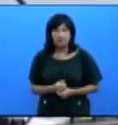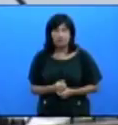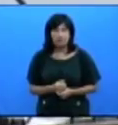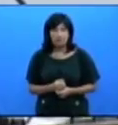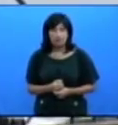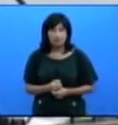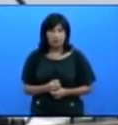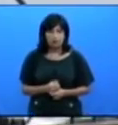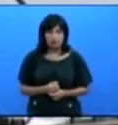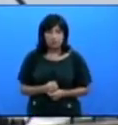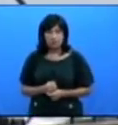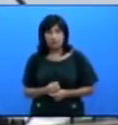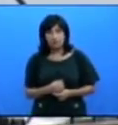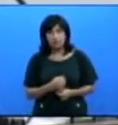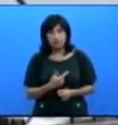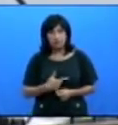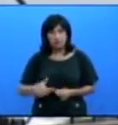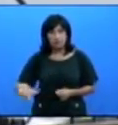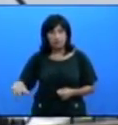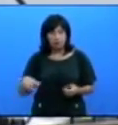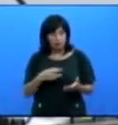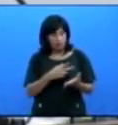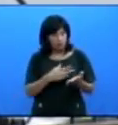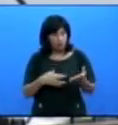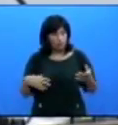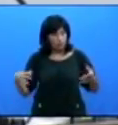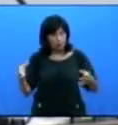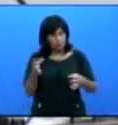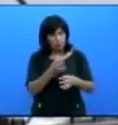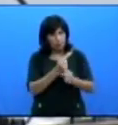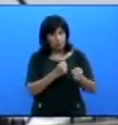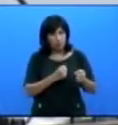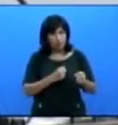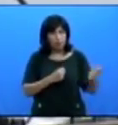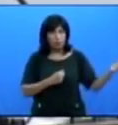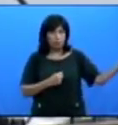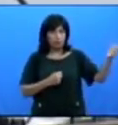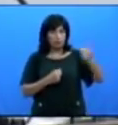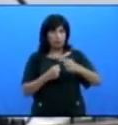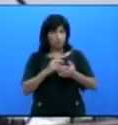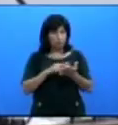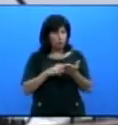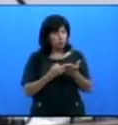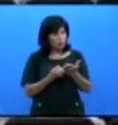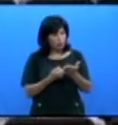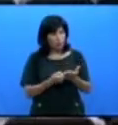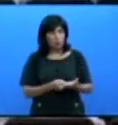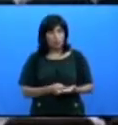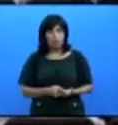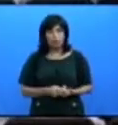Vamos, então, proceder à leitura do resumo das demais correspondências recebidas.